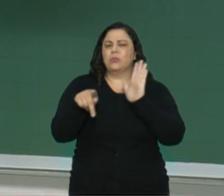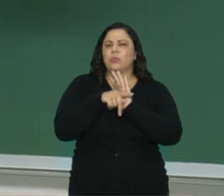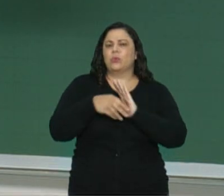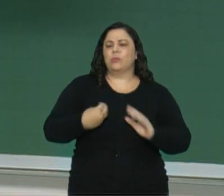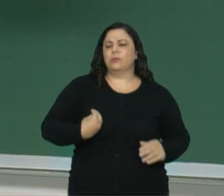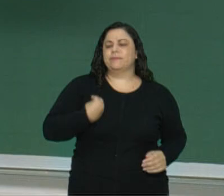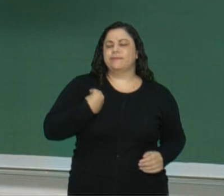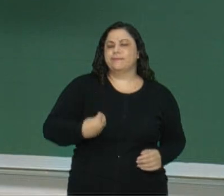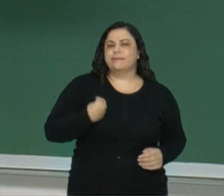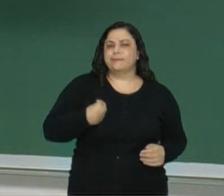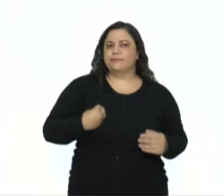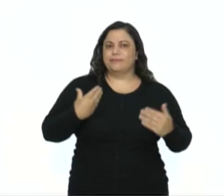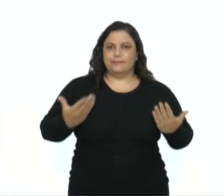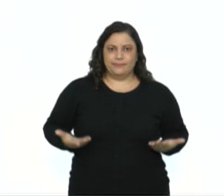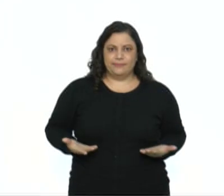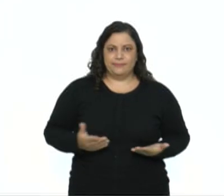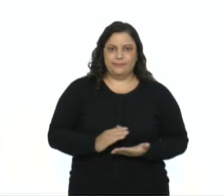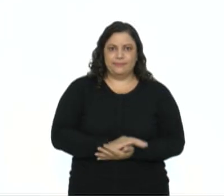vida?